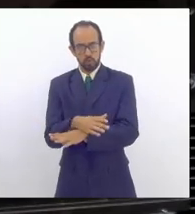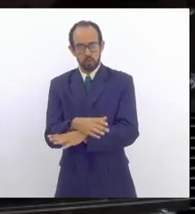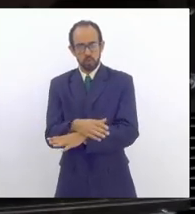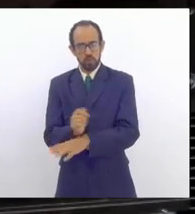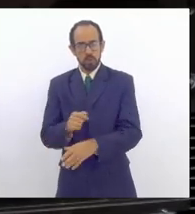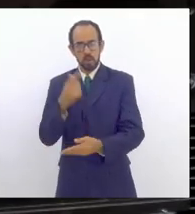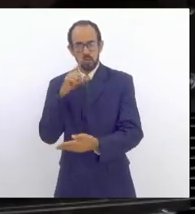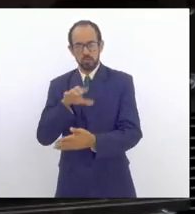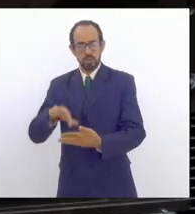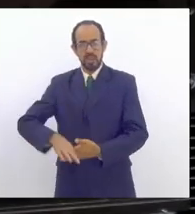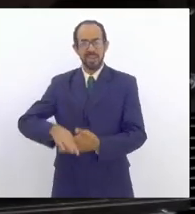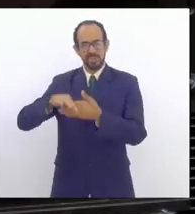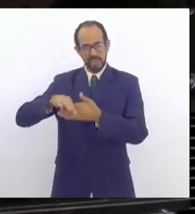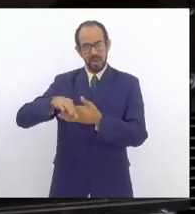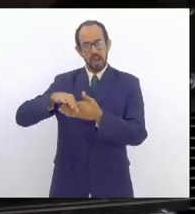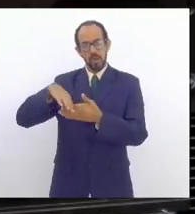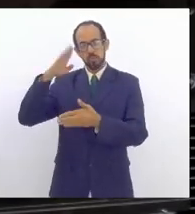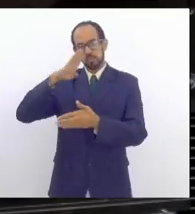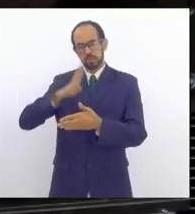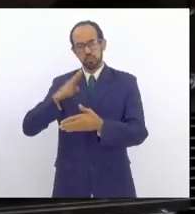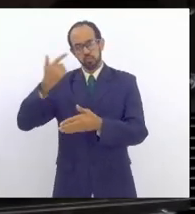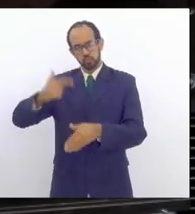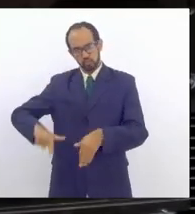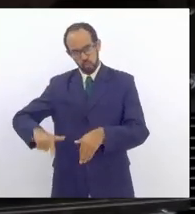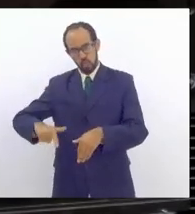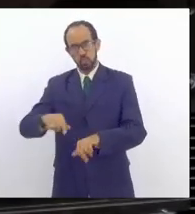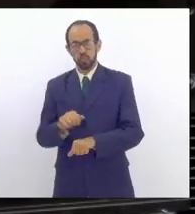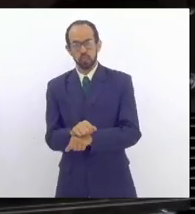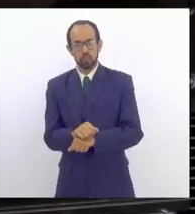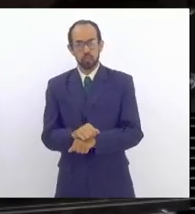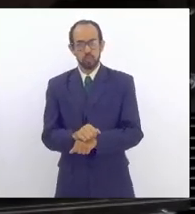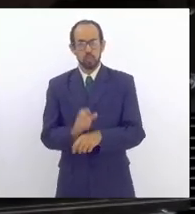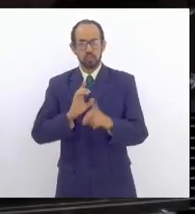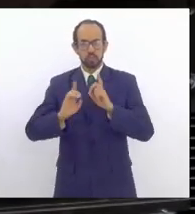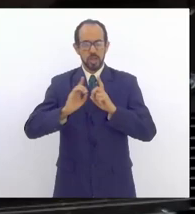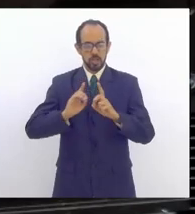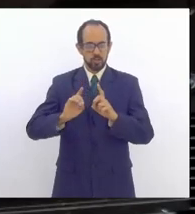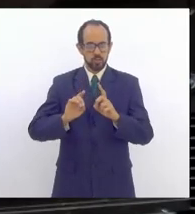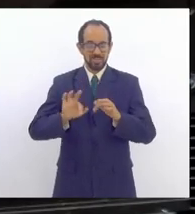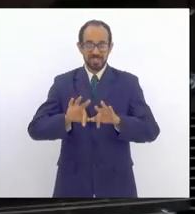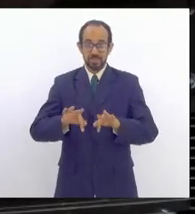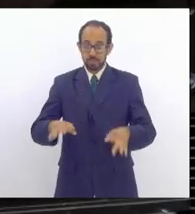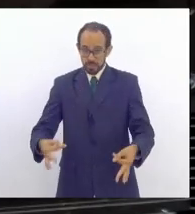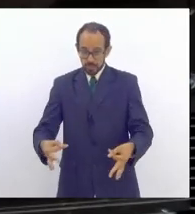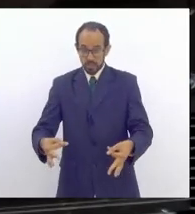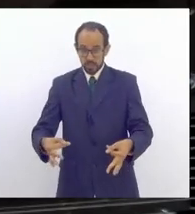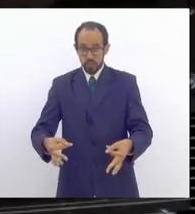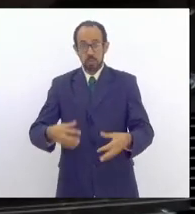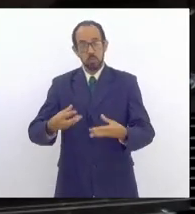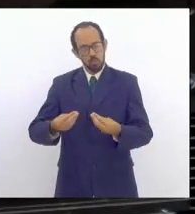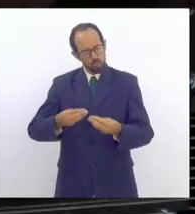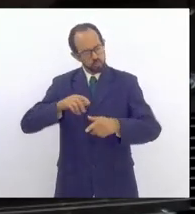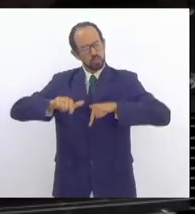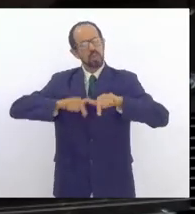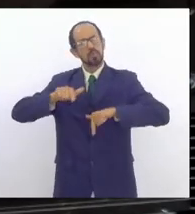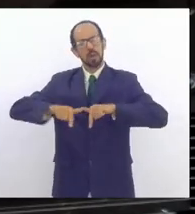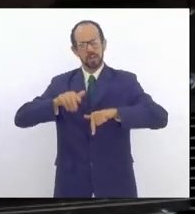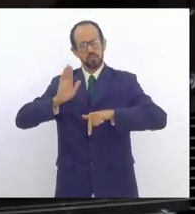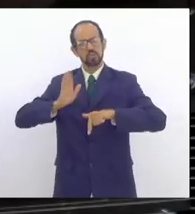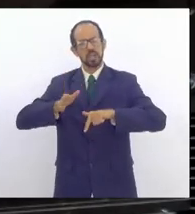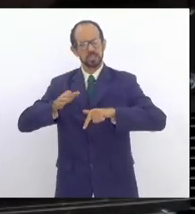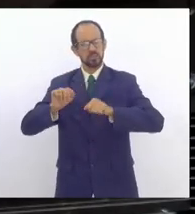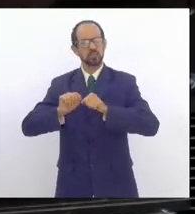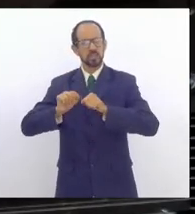destaque no Brasil. Com diálogo, simplicidade e muito trabalho, já fizemos muito, mas vamos